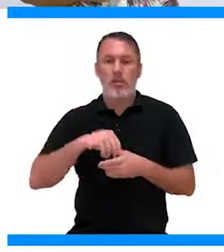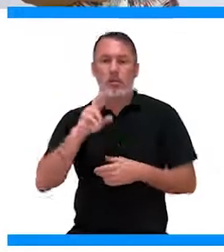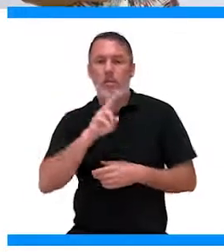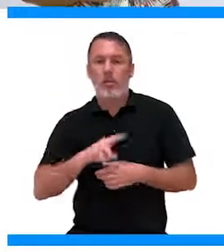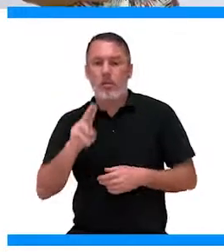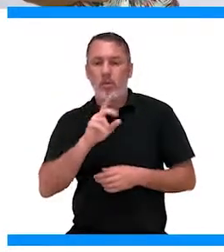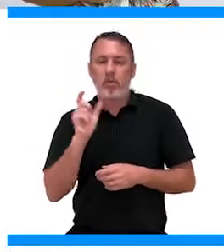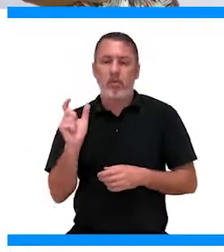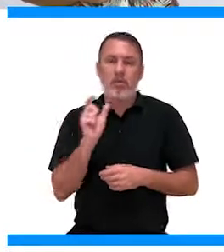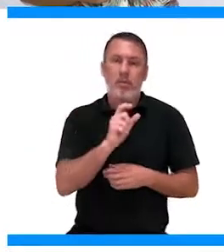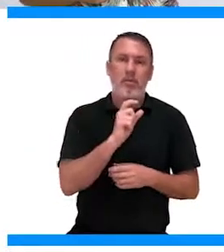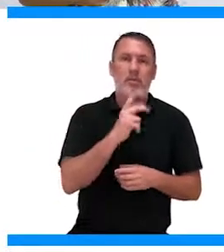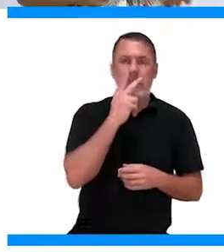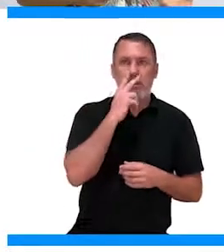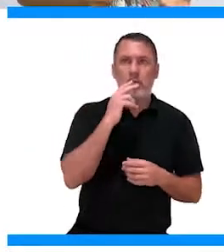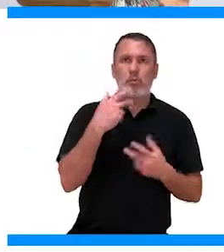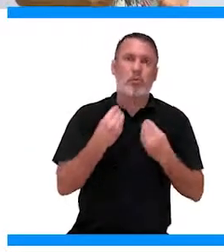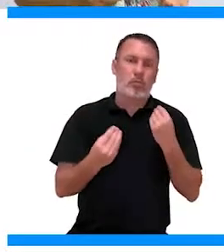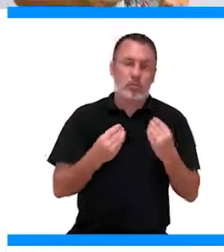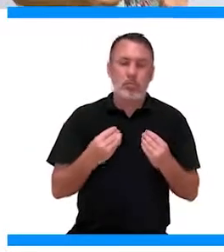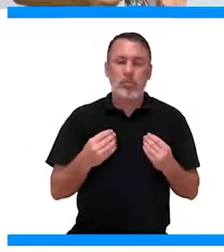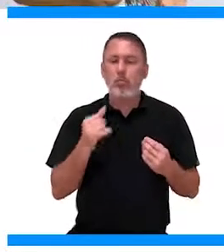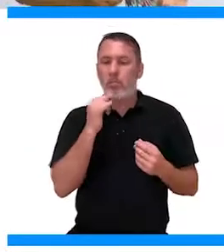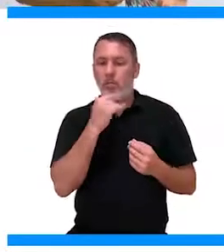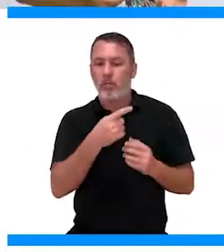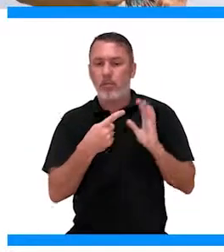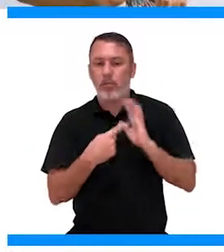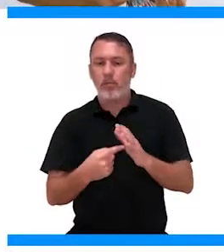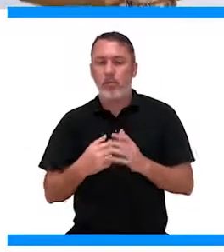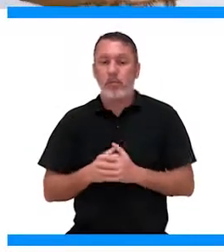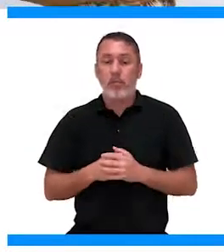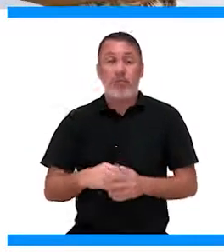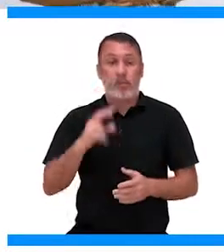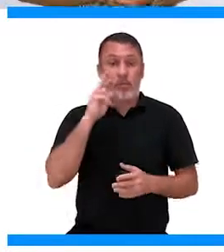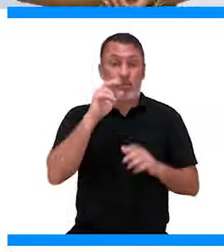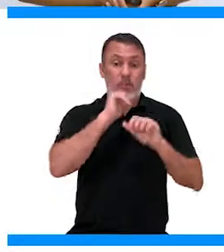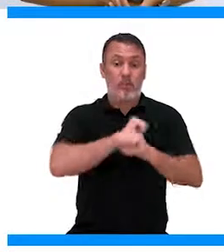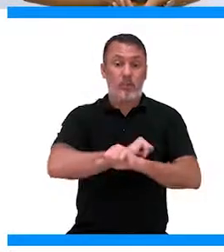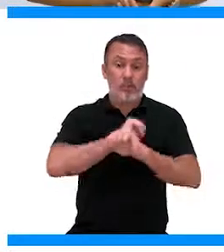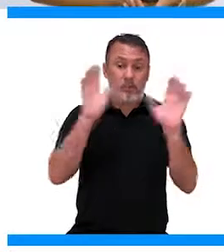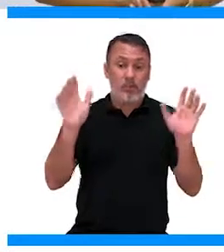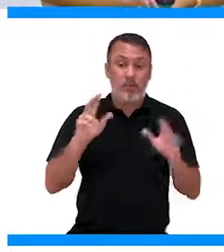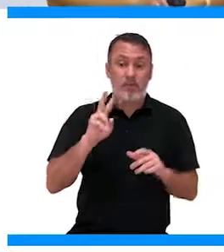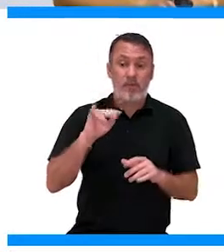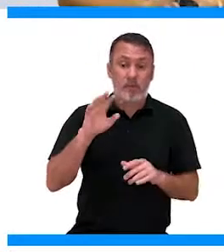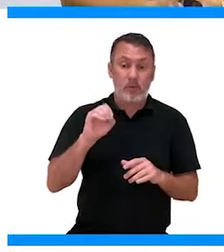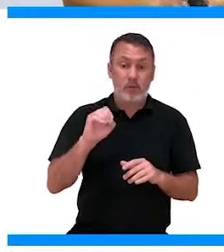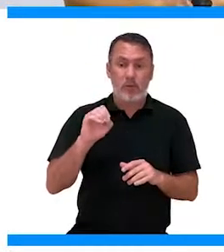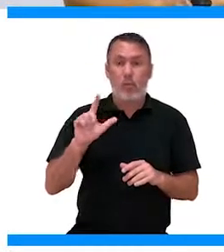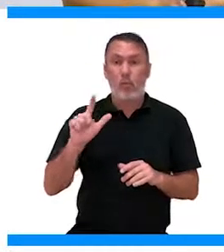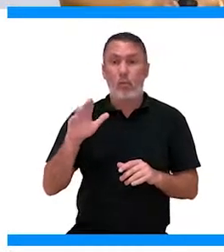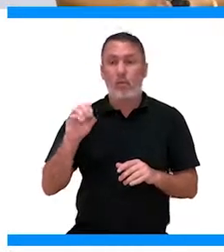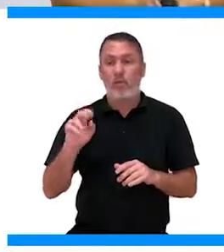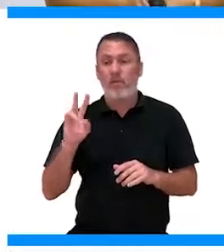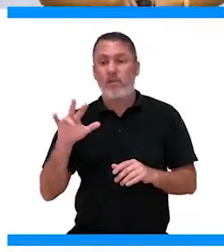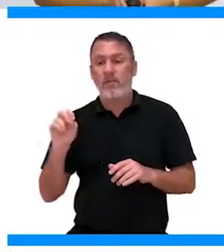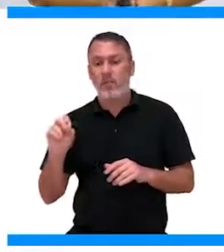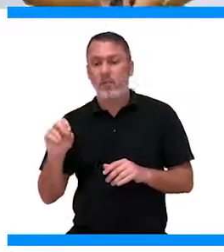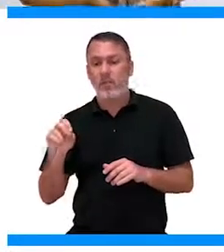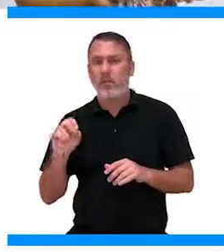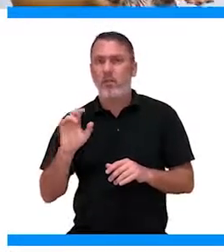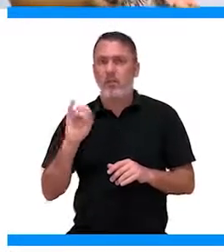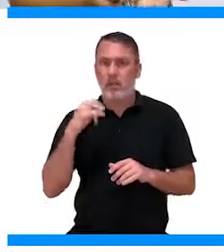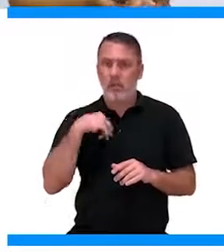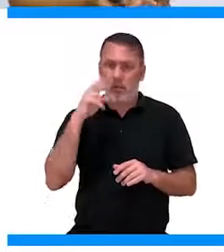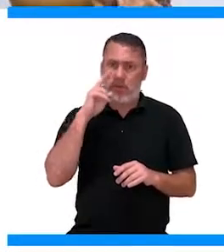ideia, né, que parece desnecessária, né? Então, se eu falo, vi claramente visto o lume vivo, né? Se